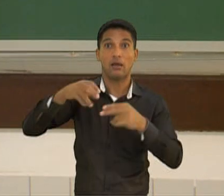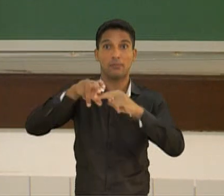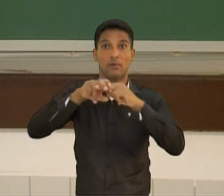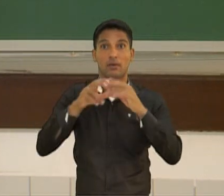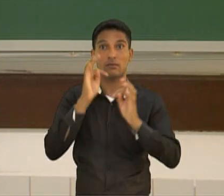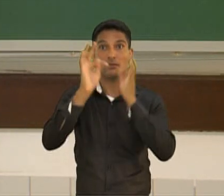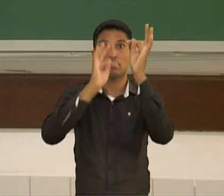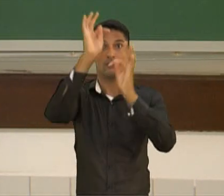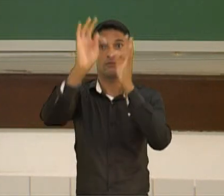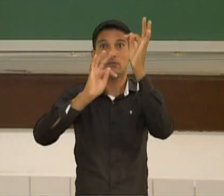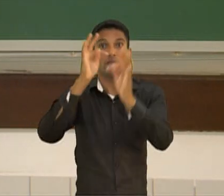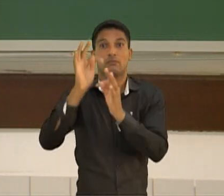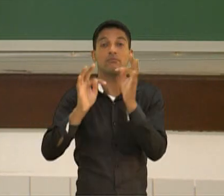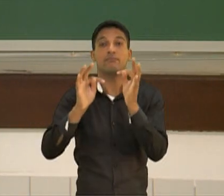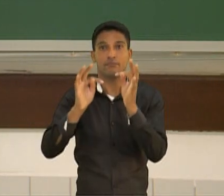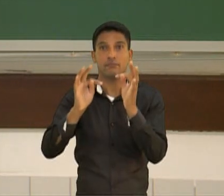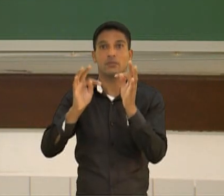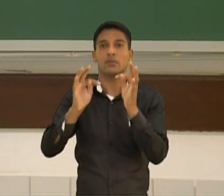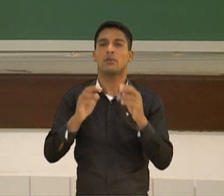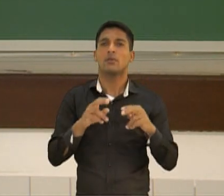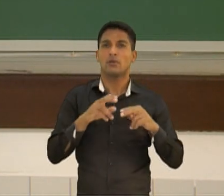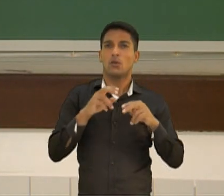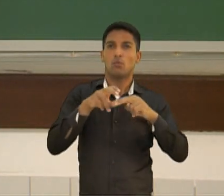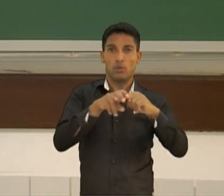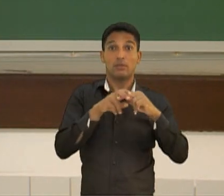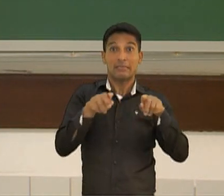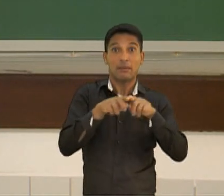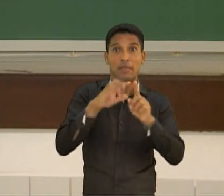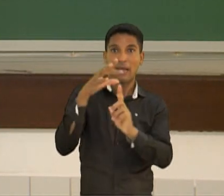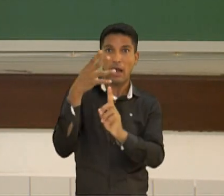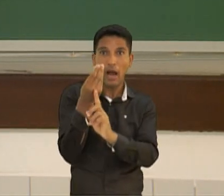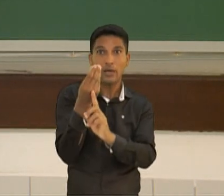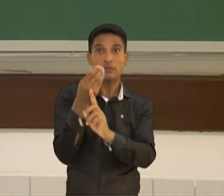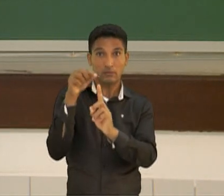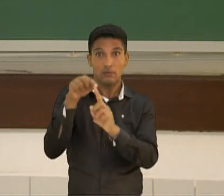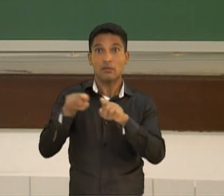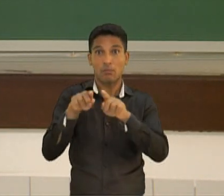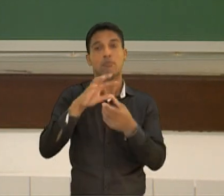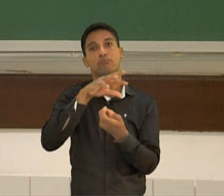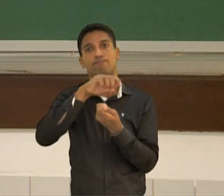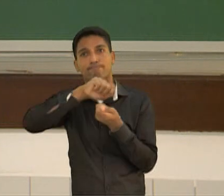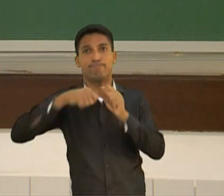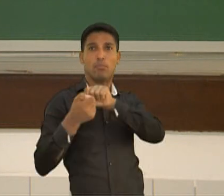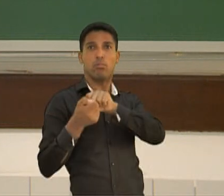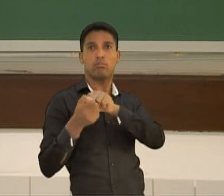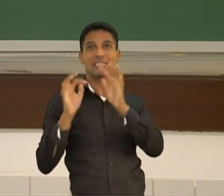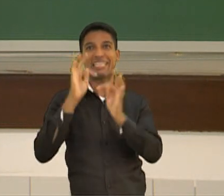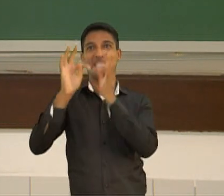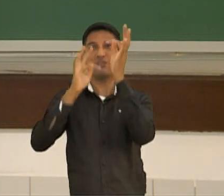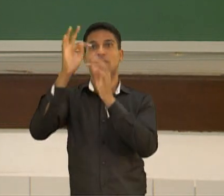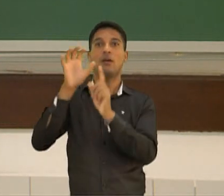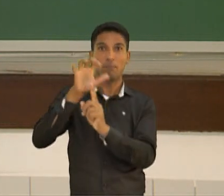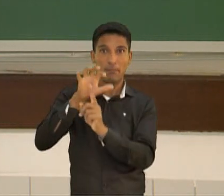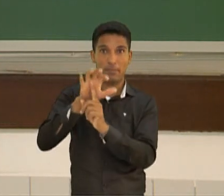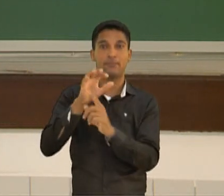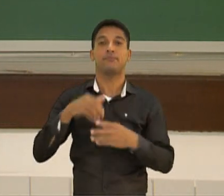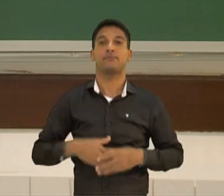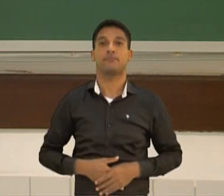questão artística, questão estética artística, principalmente, ok? Vamos lá, então, que tem mais coisa, olha